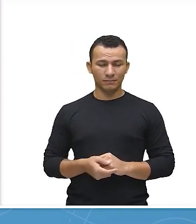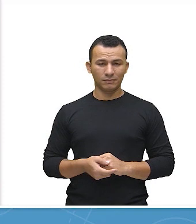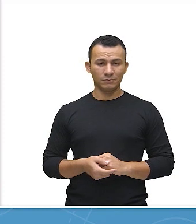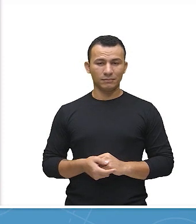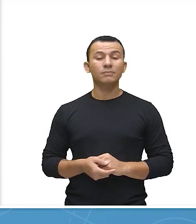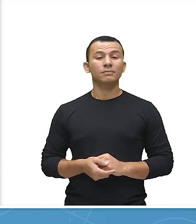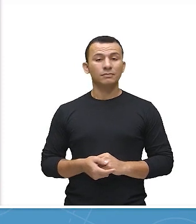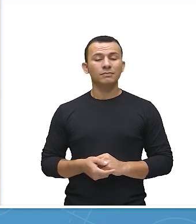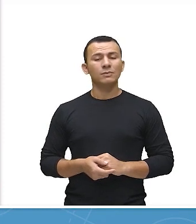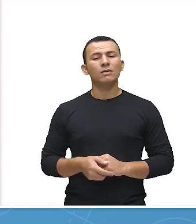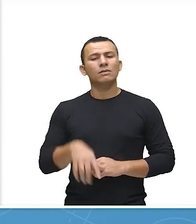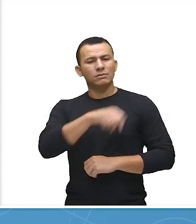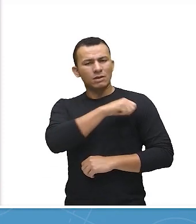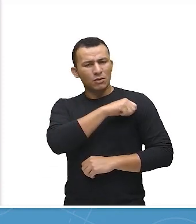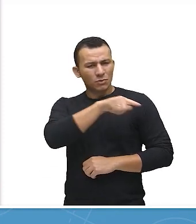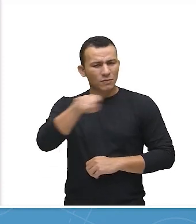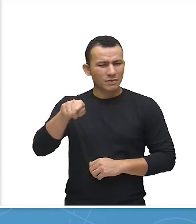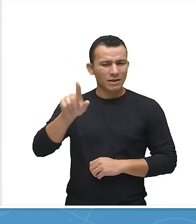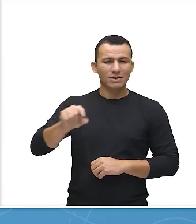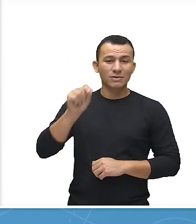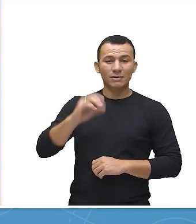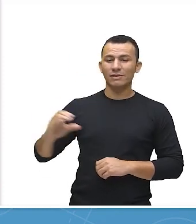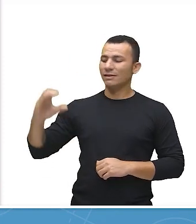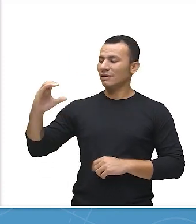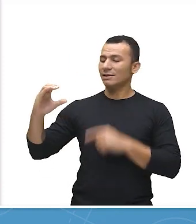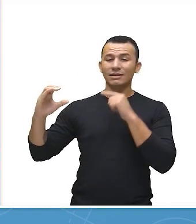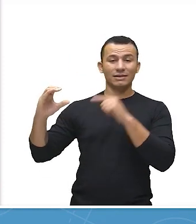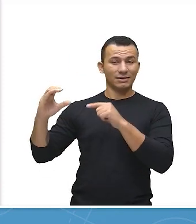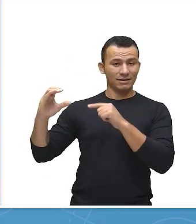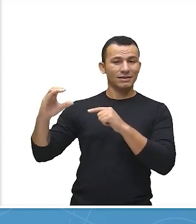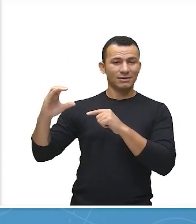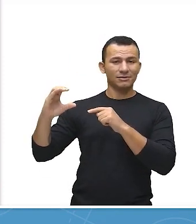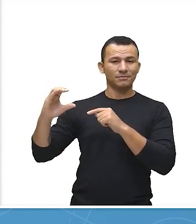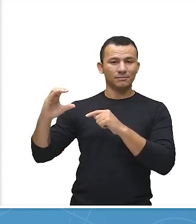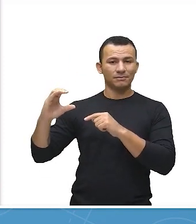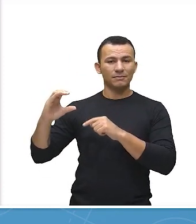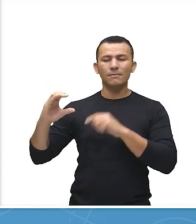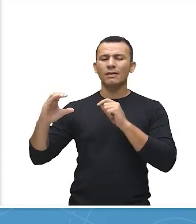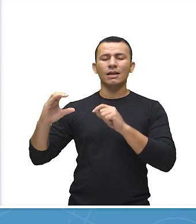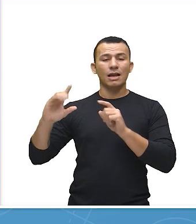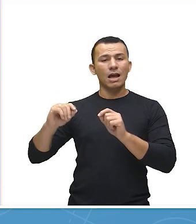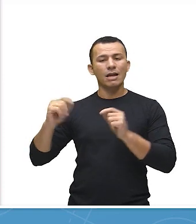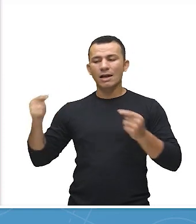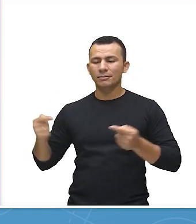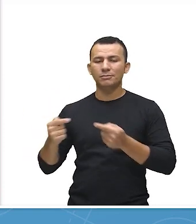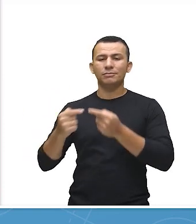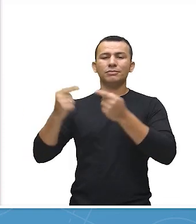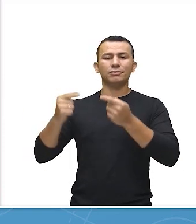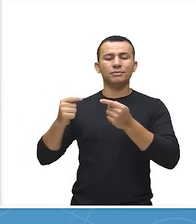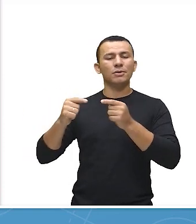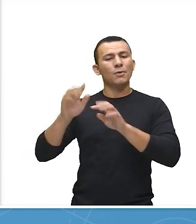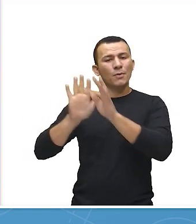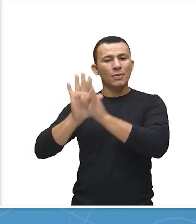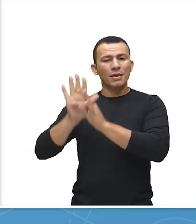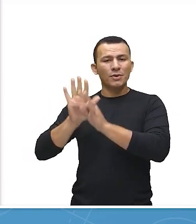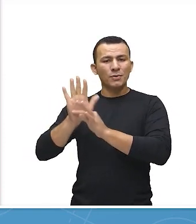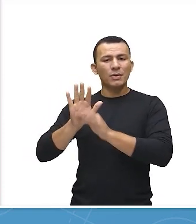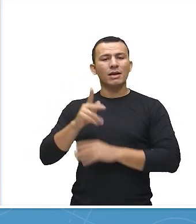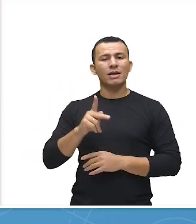está pedindo aqui? Ó. O texto lido ele faz a intertextualidade com... Será que é com o